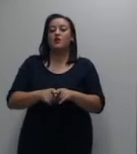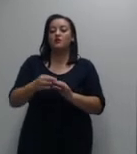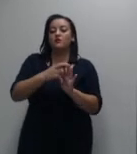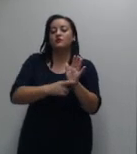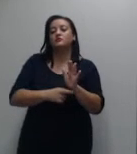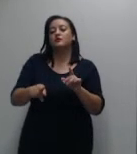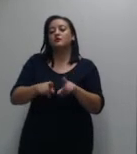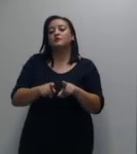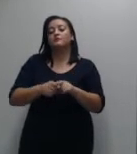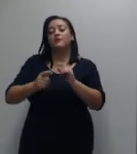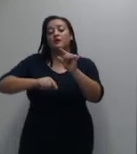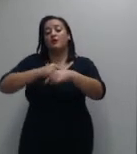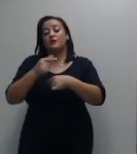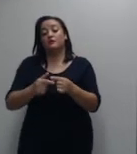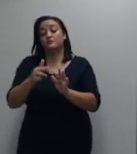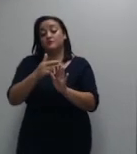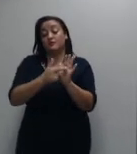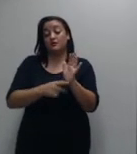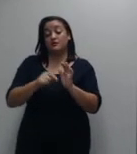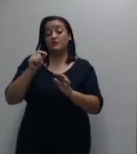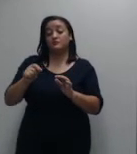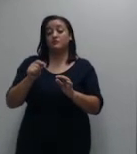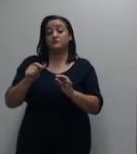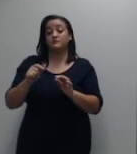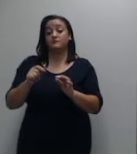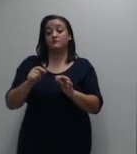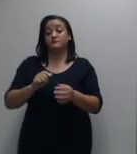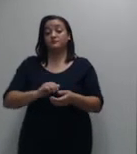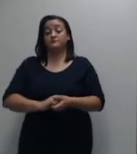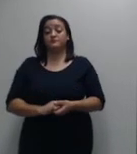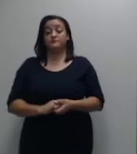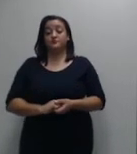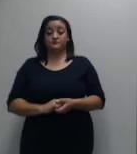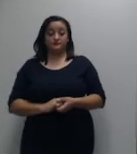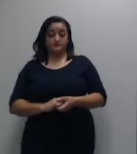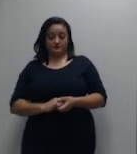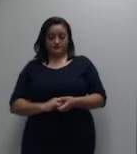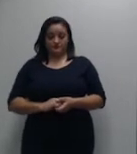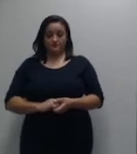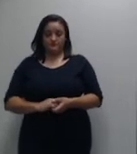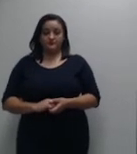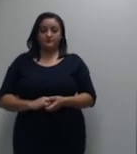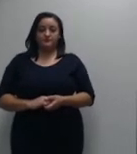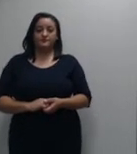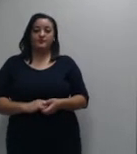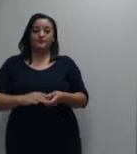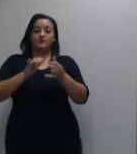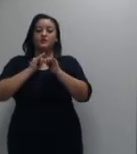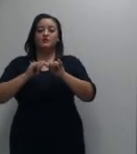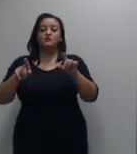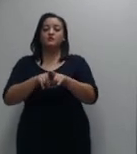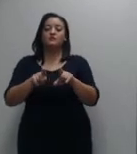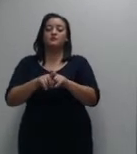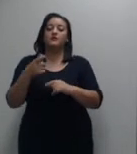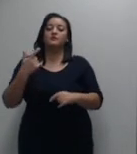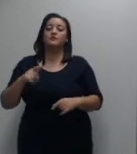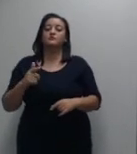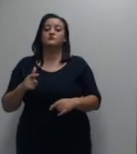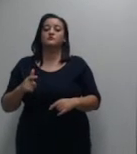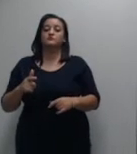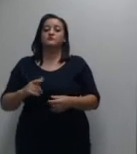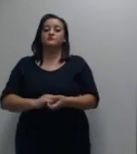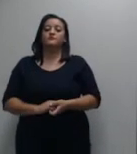mesmo sobre a este daquele código ainda cair já tá caído os lavatórios não possuíam